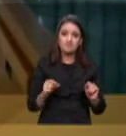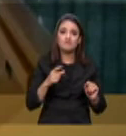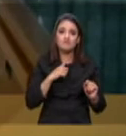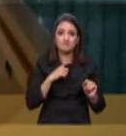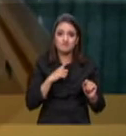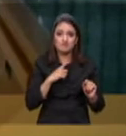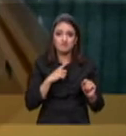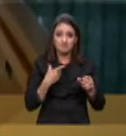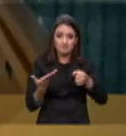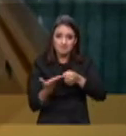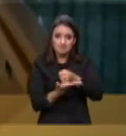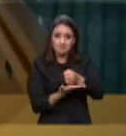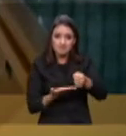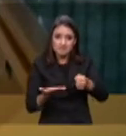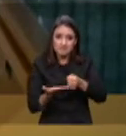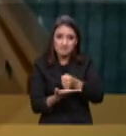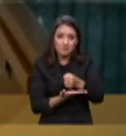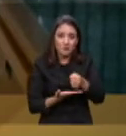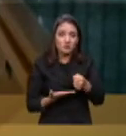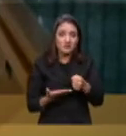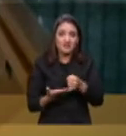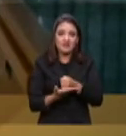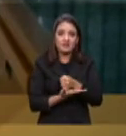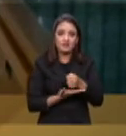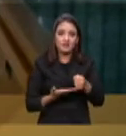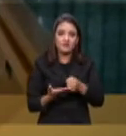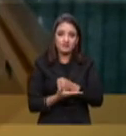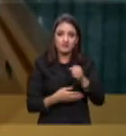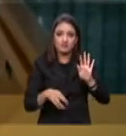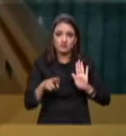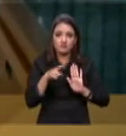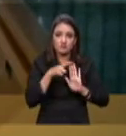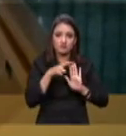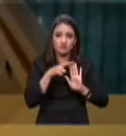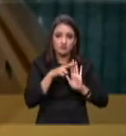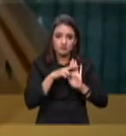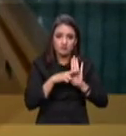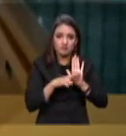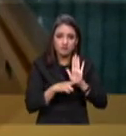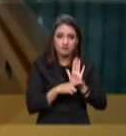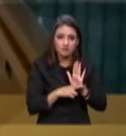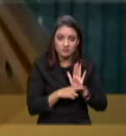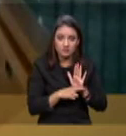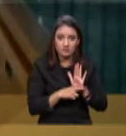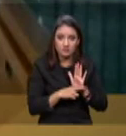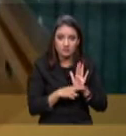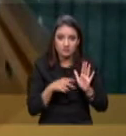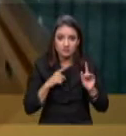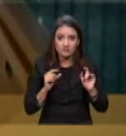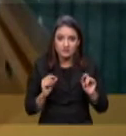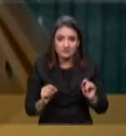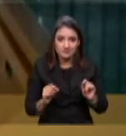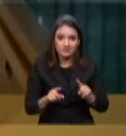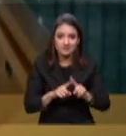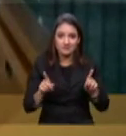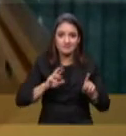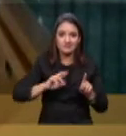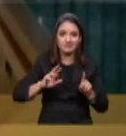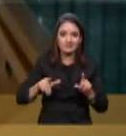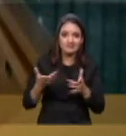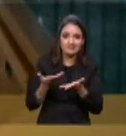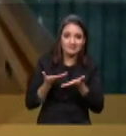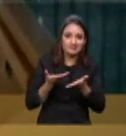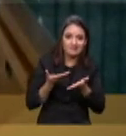do fundamento que deu causa àquela norma é perfeitamente legítimo, insisto, para mim isto não é um afastamento da